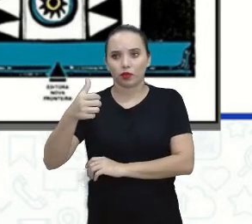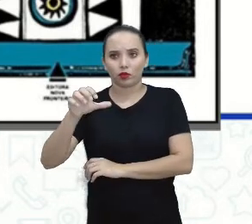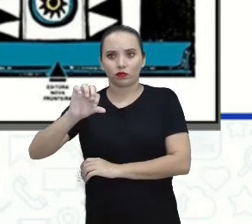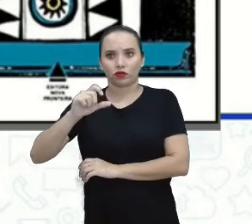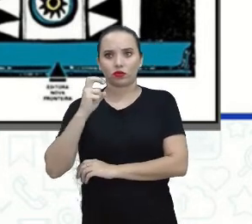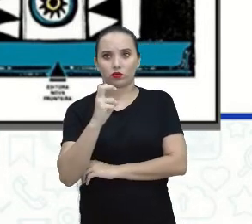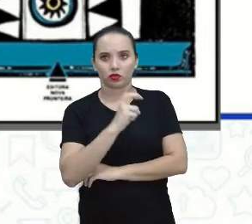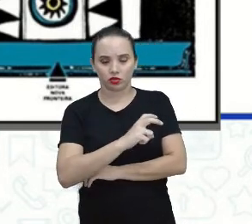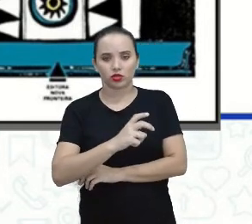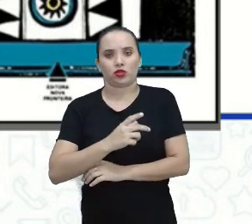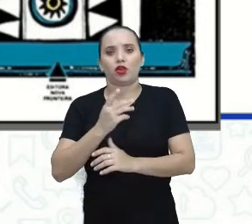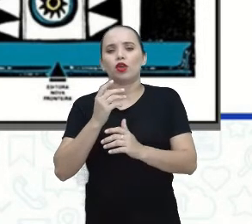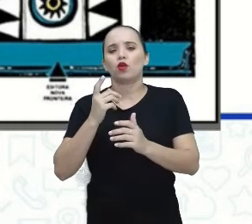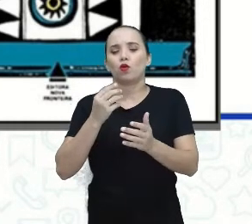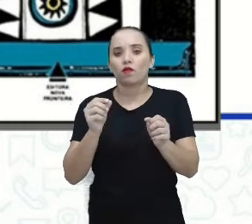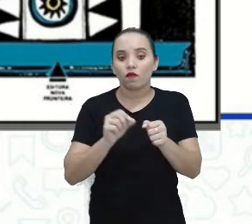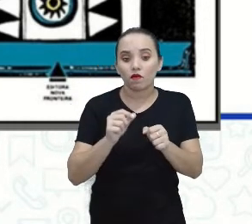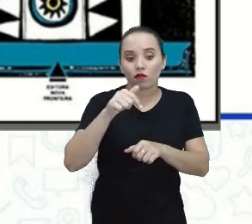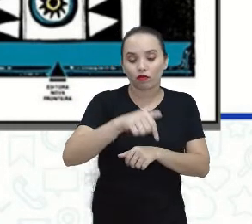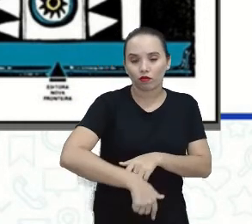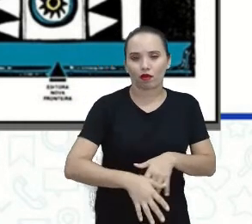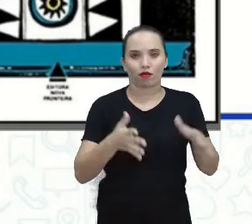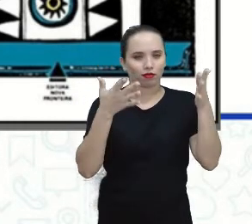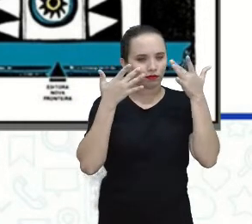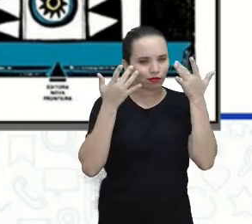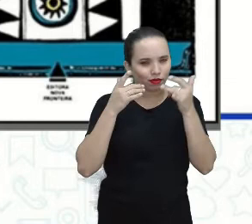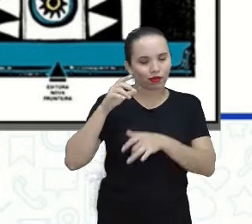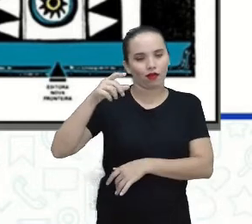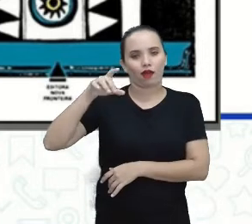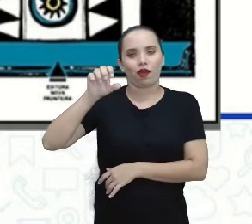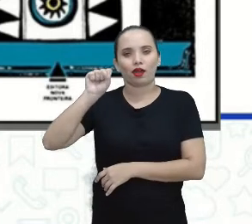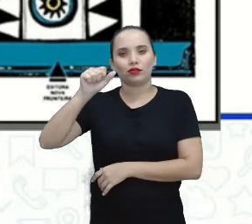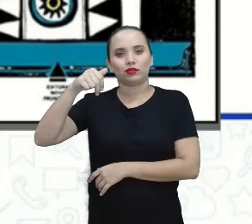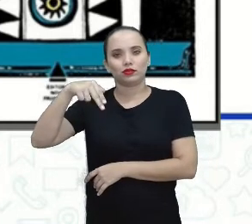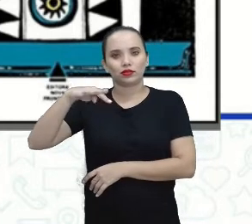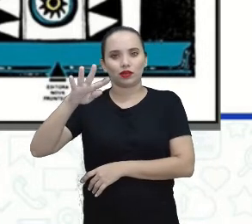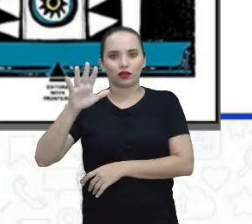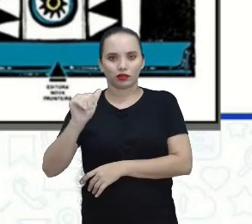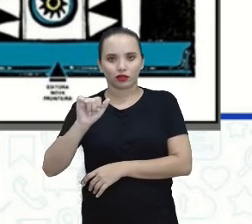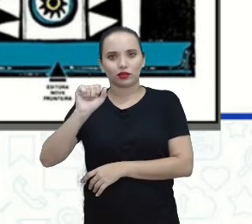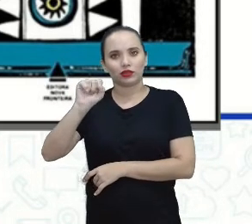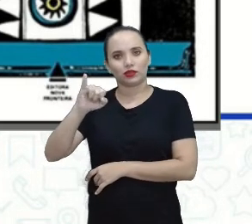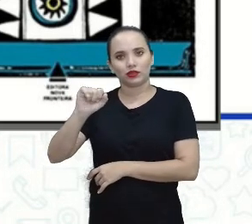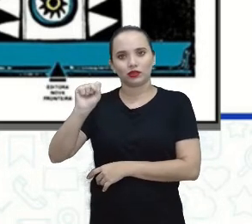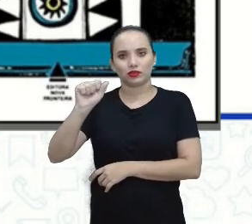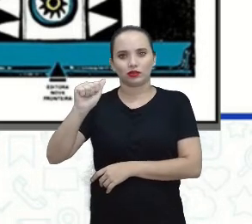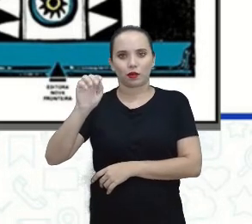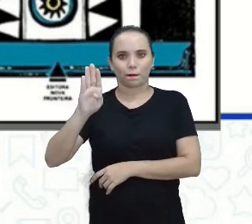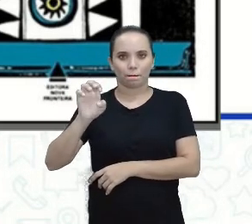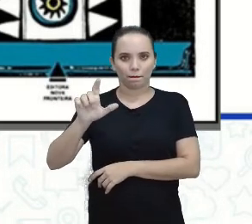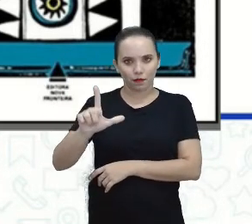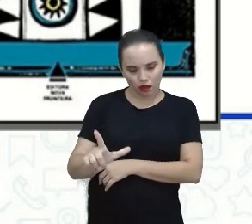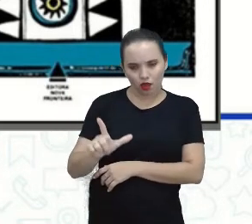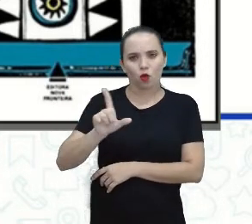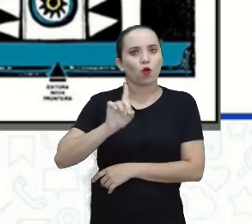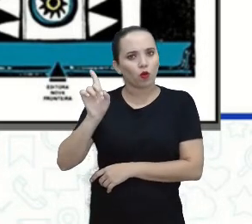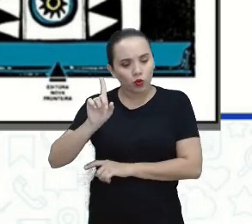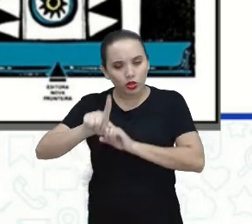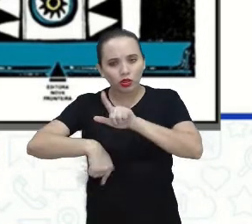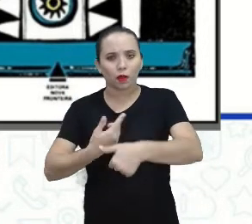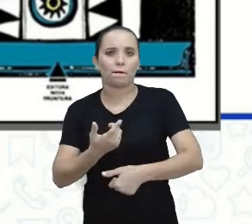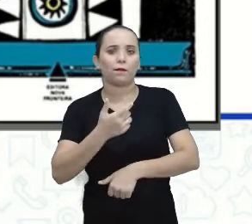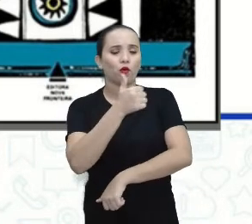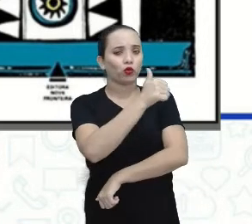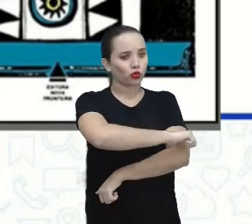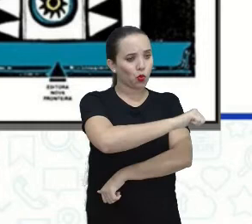Recife, em 56, no Teatro Santa Isabel, e depois ela foi encenada no Rio de Janeiro, no Festival de Amadores, lá no Rio.